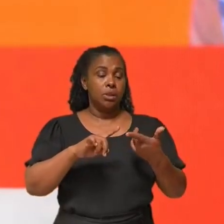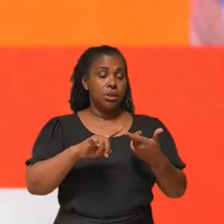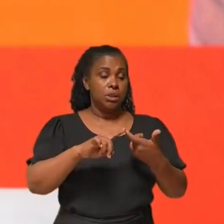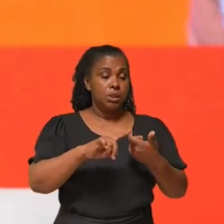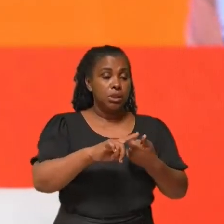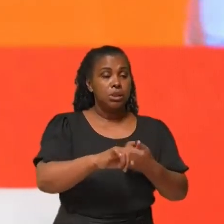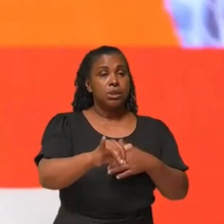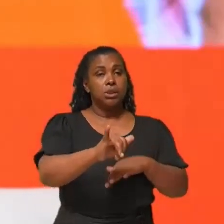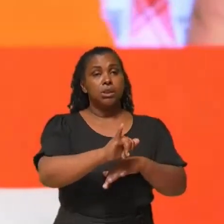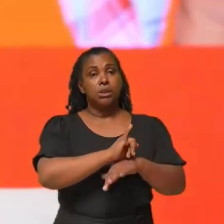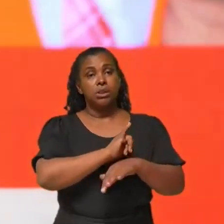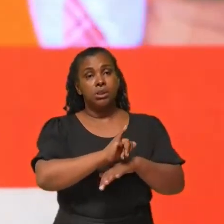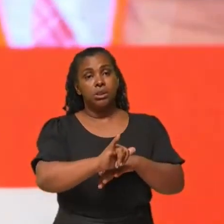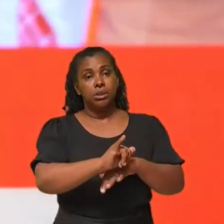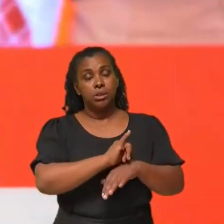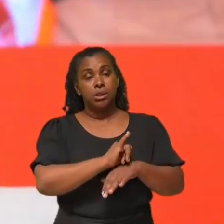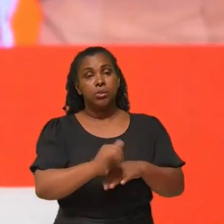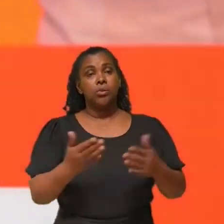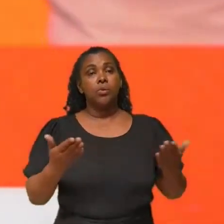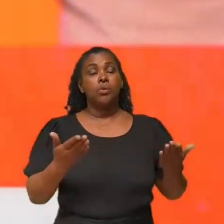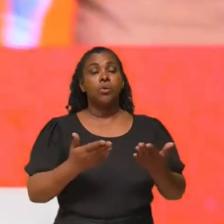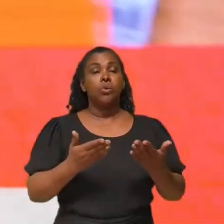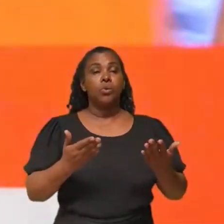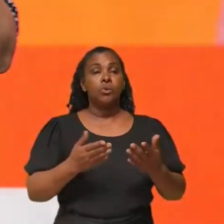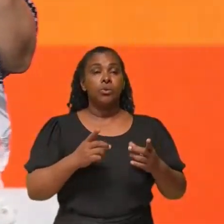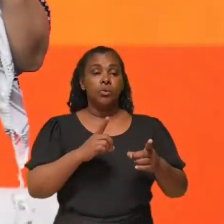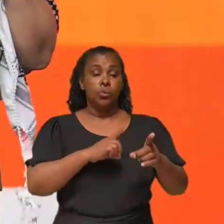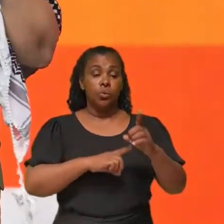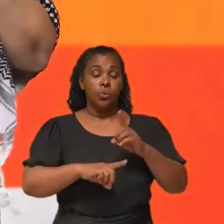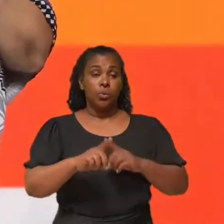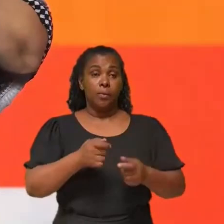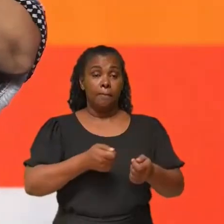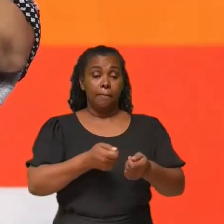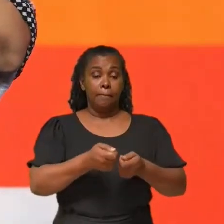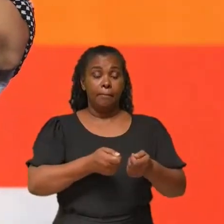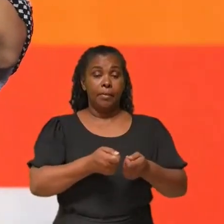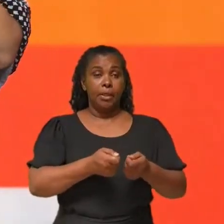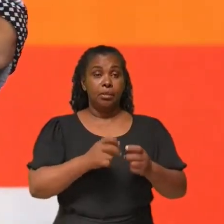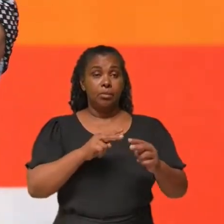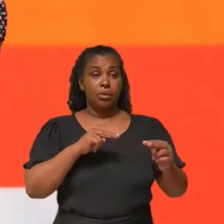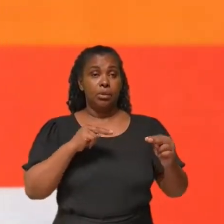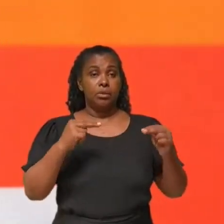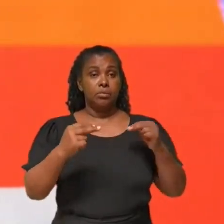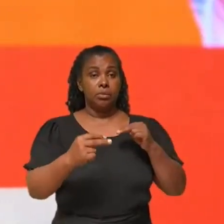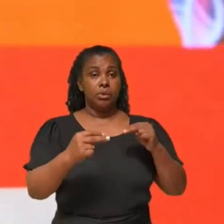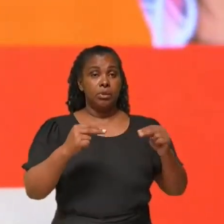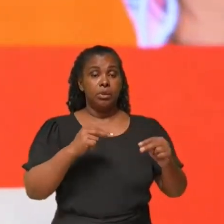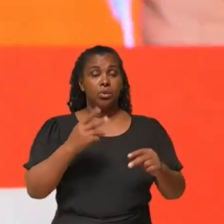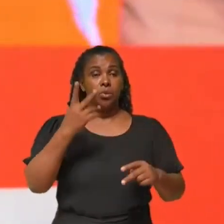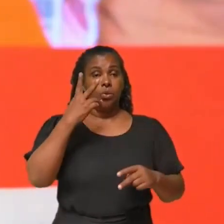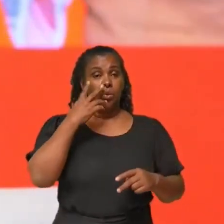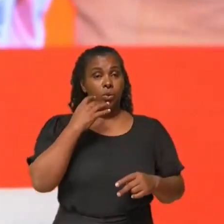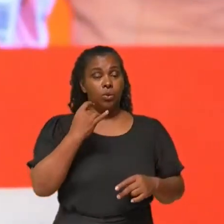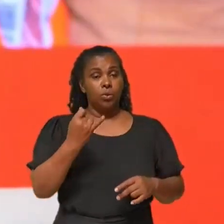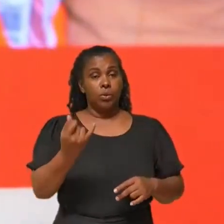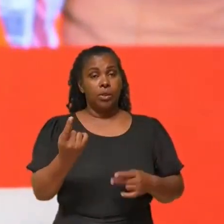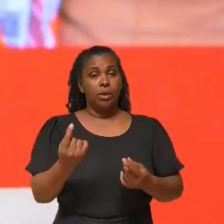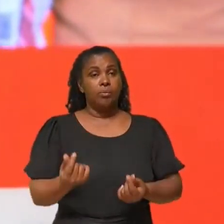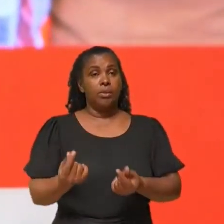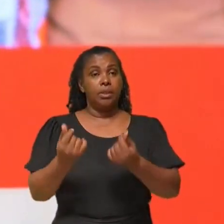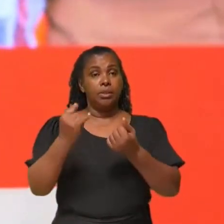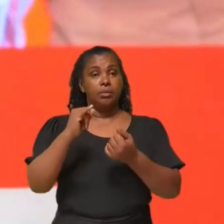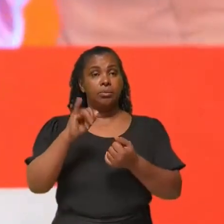instrumentais que hoje são dominados por essa visão do capitalismo internacional. Então, é um pouquinho do